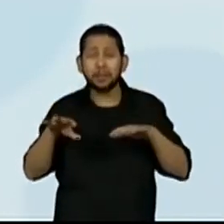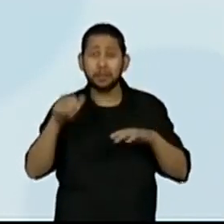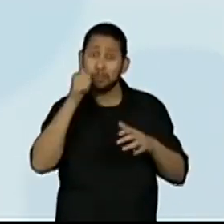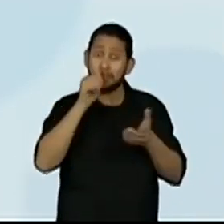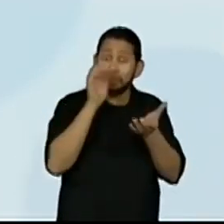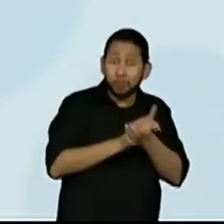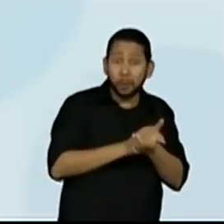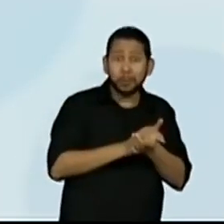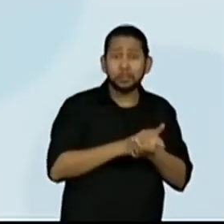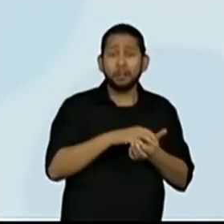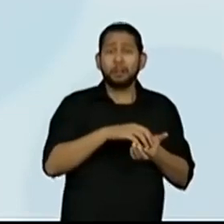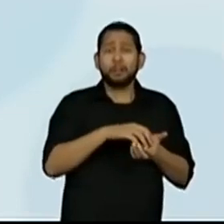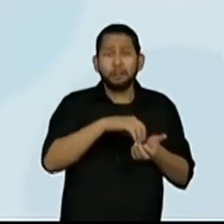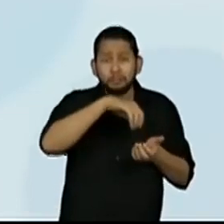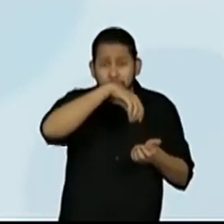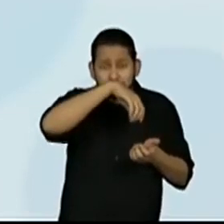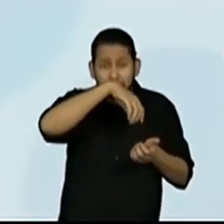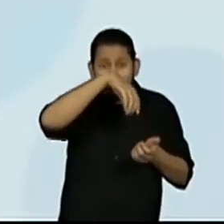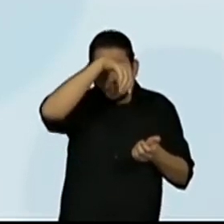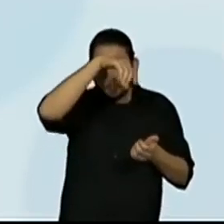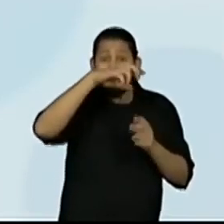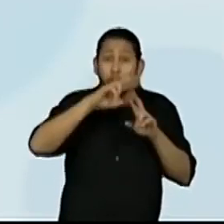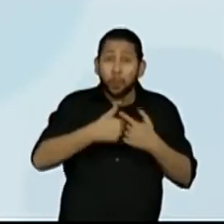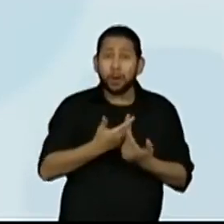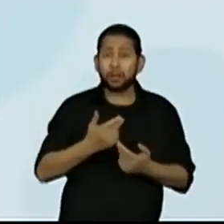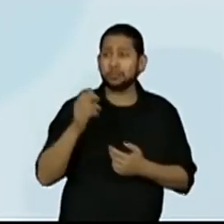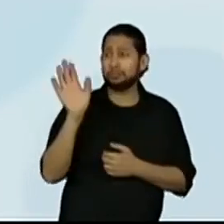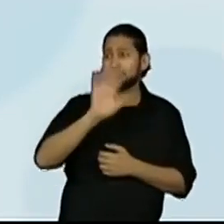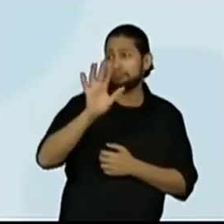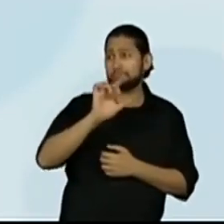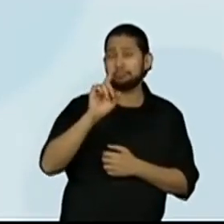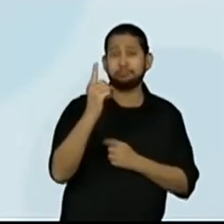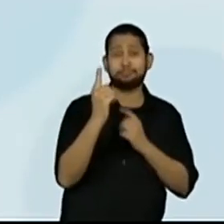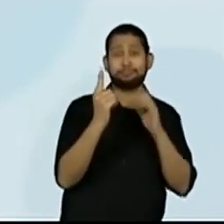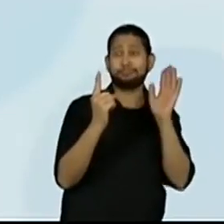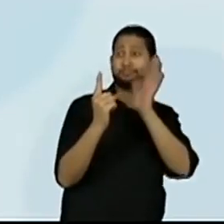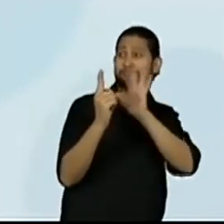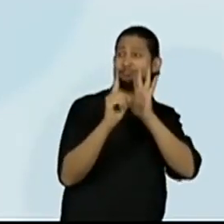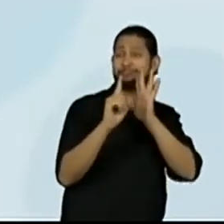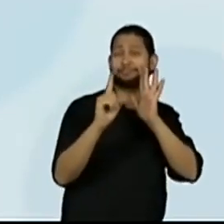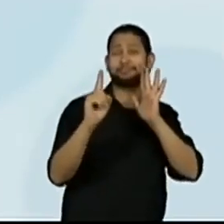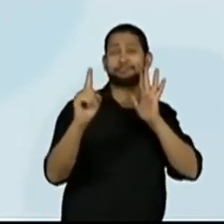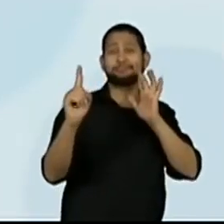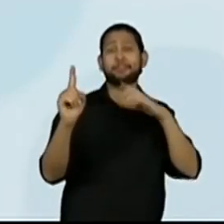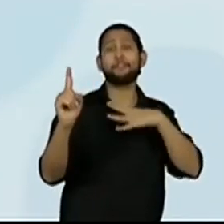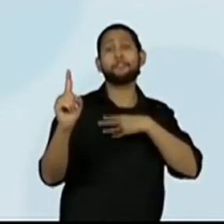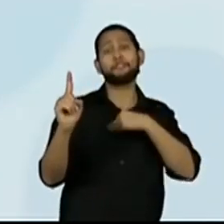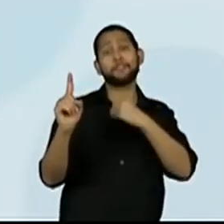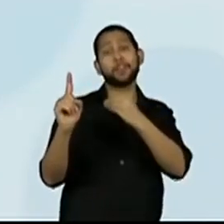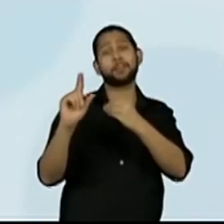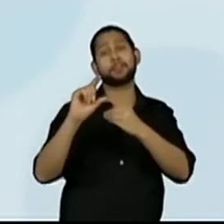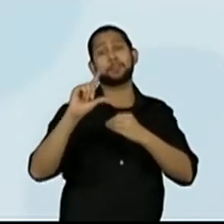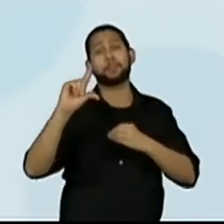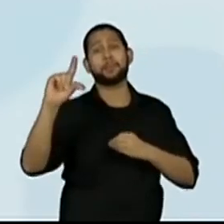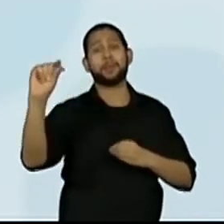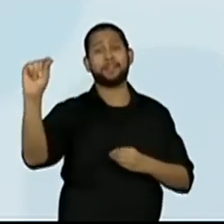soluçar, um adeus por despedida. E a fome obedecendo, a sentença foi